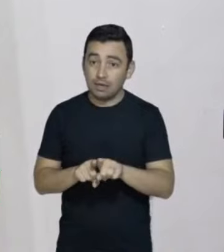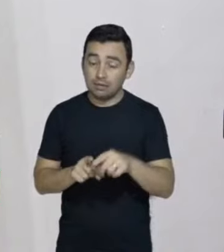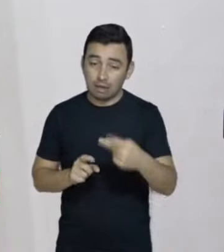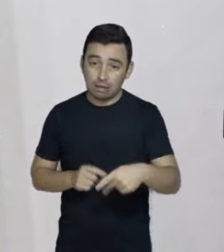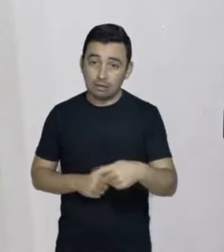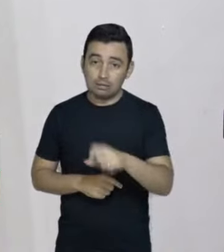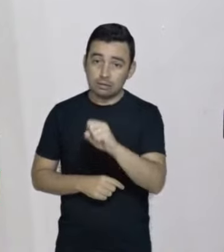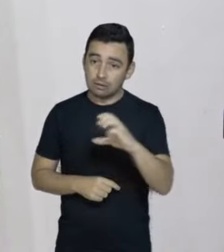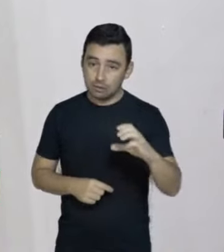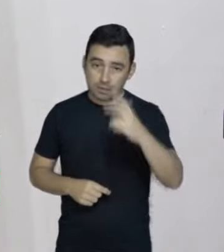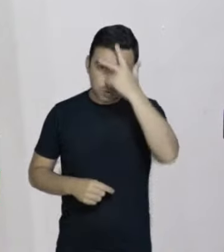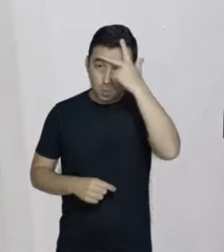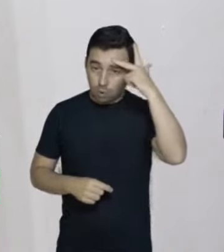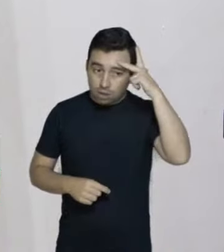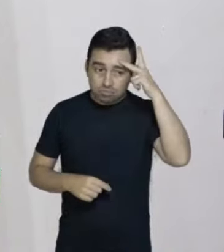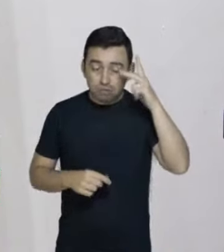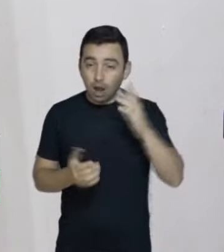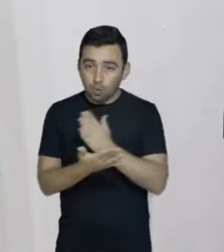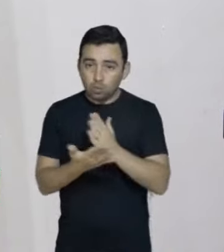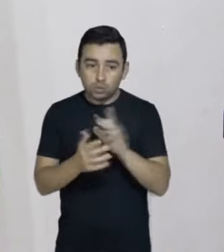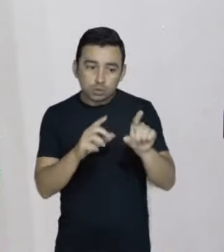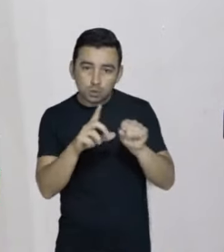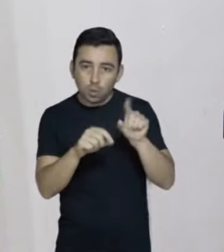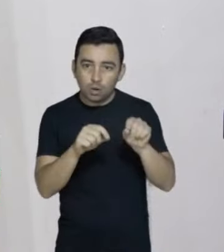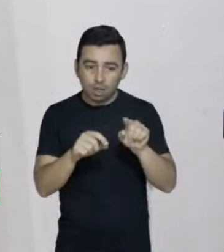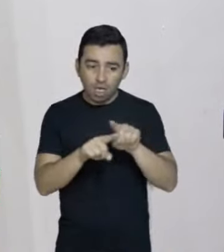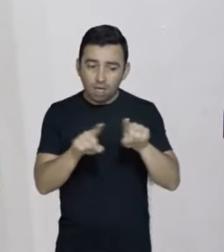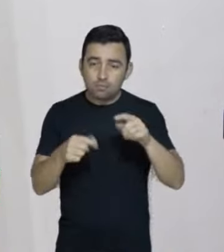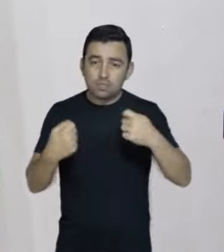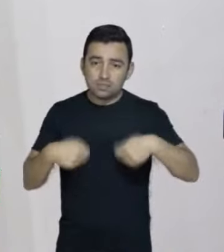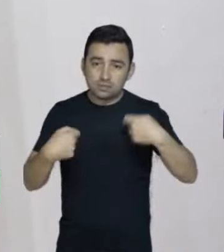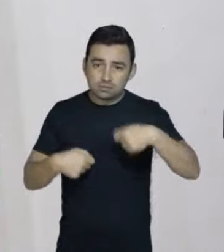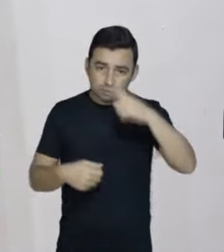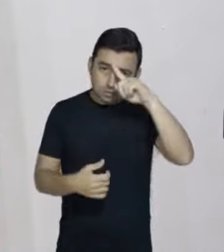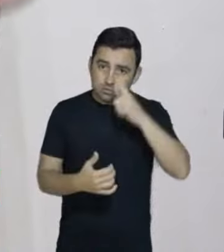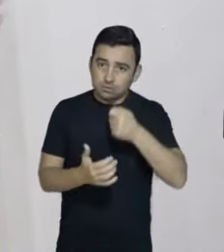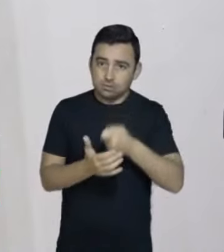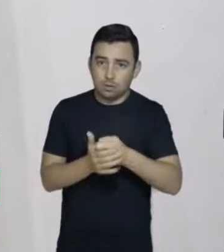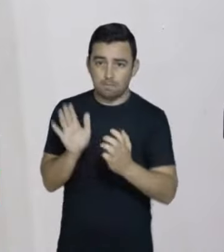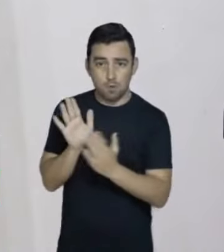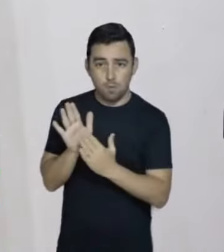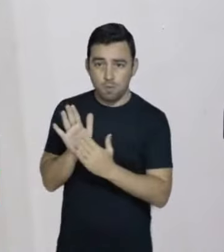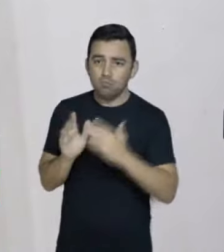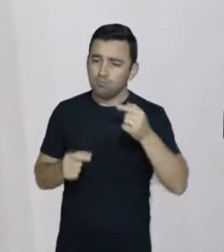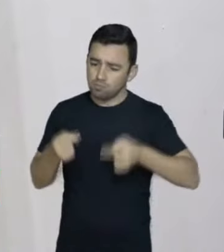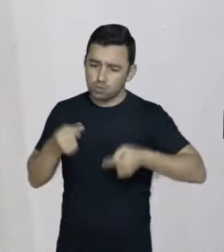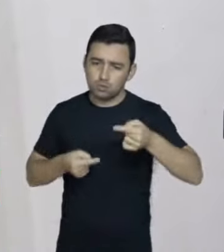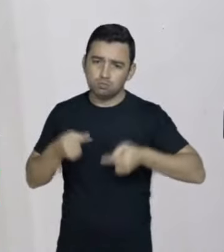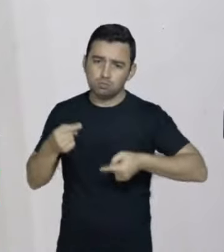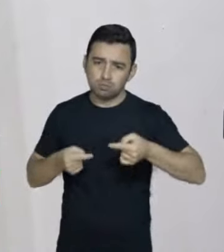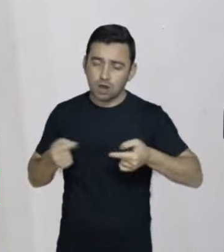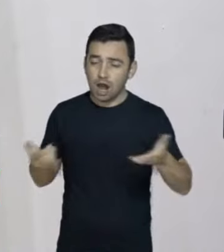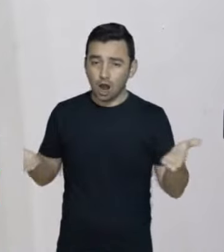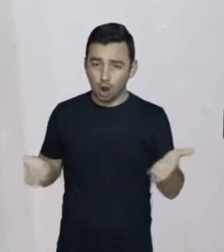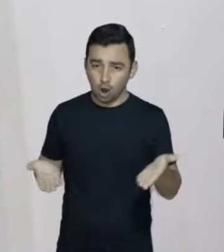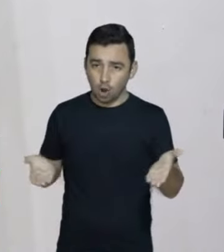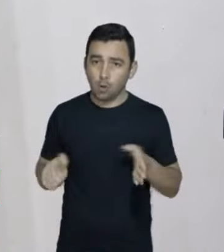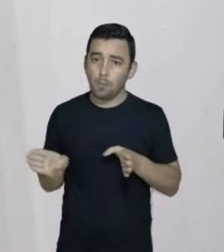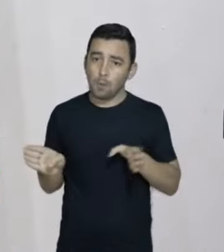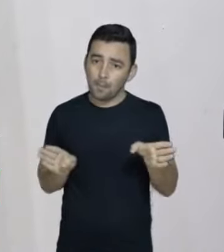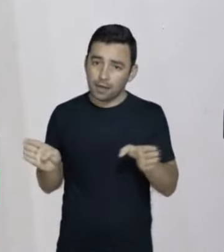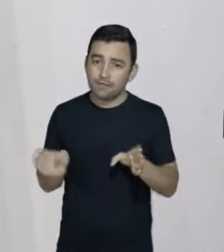nós, tomem a sua decisão unilateral de propor políticas. Agora é o momento, realmente,